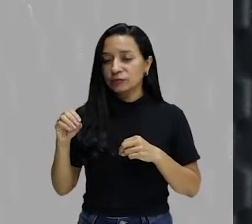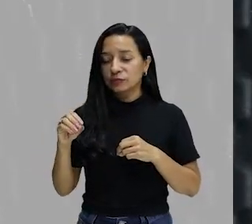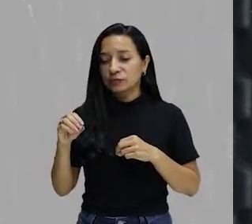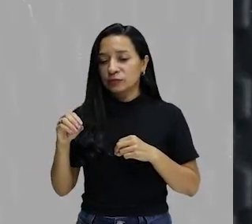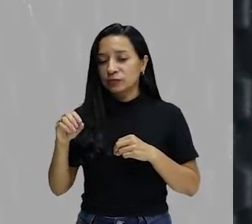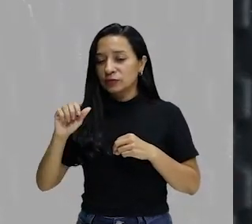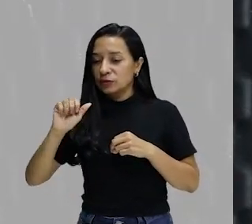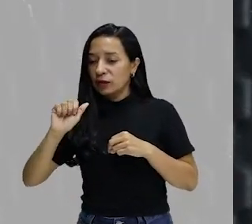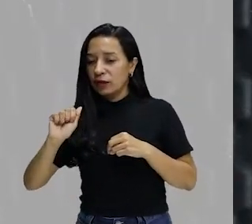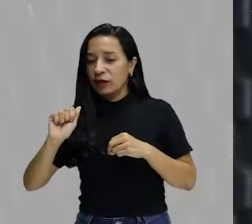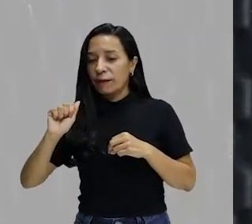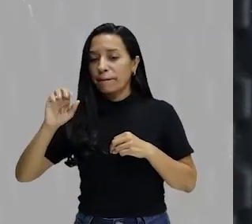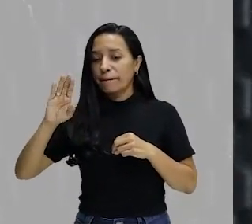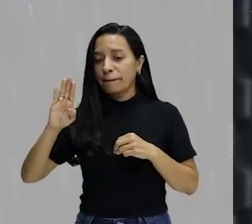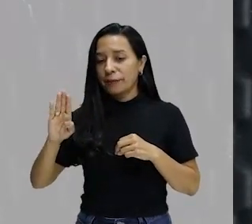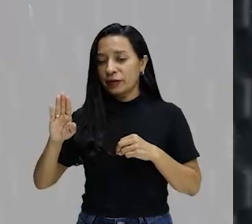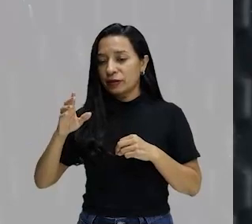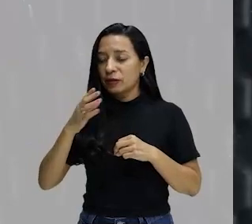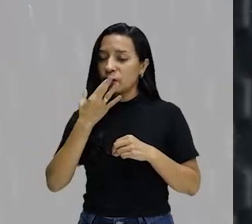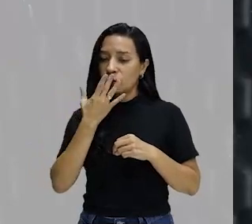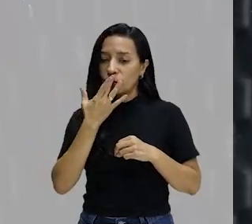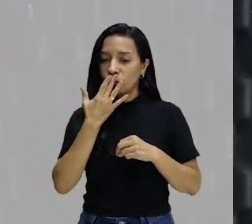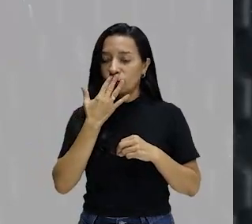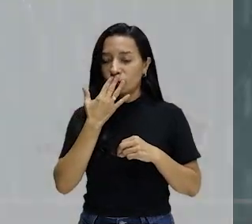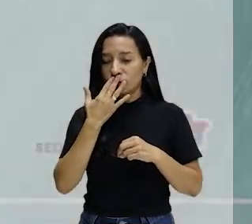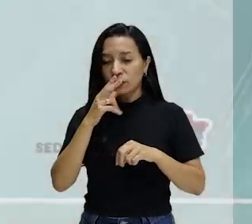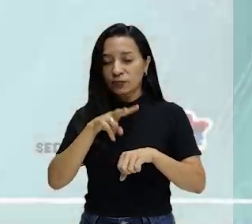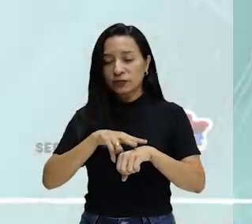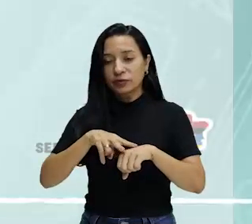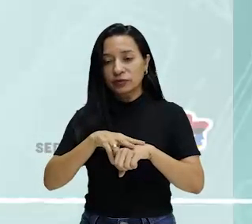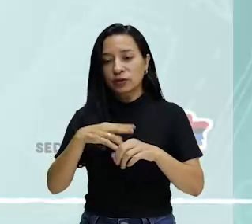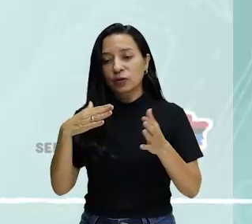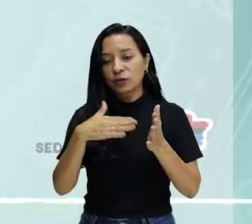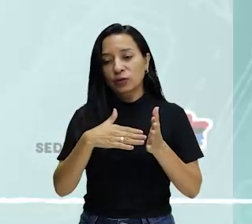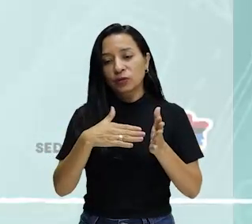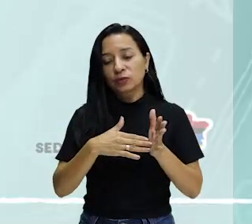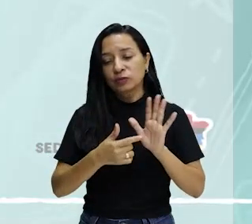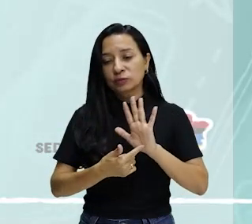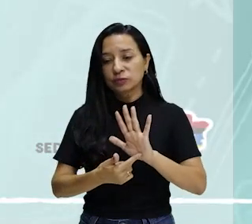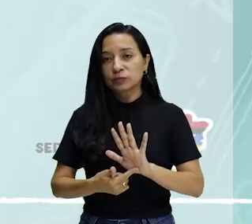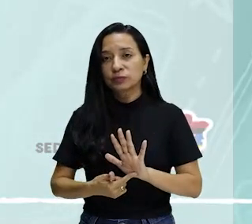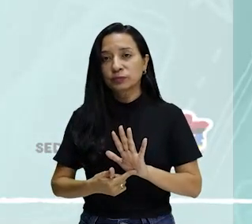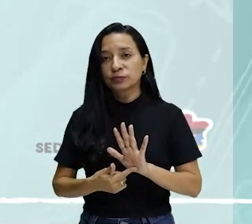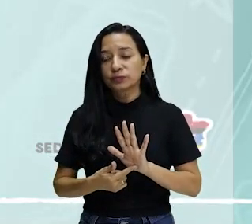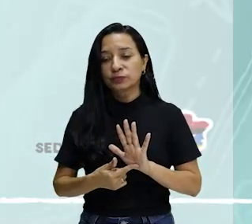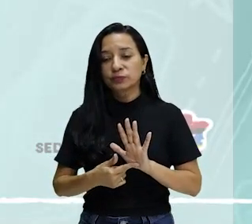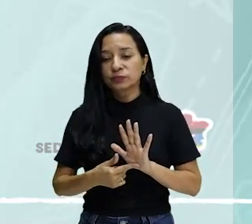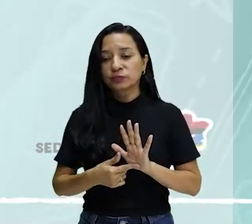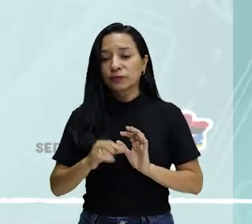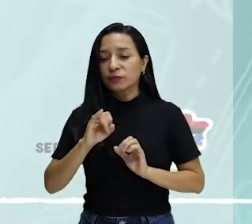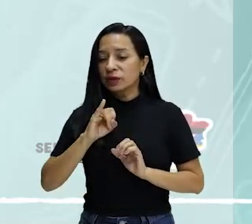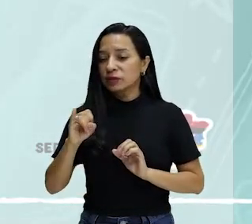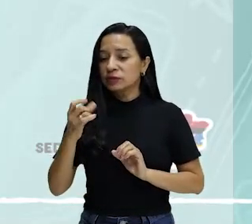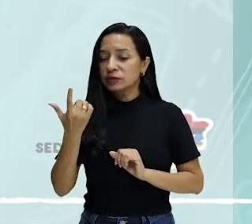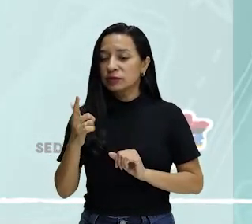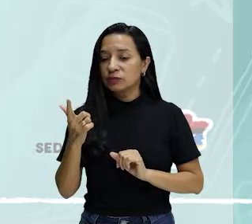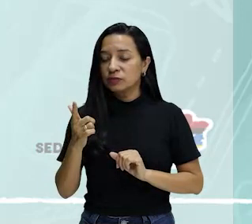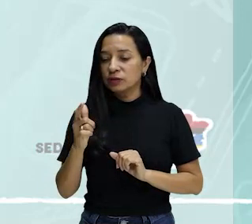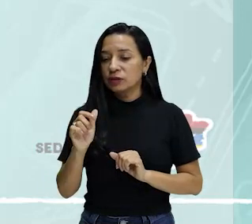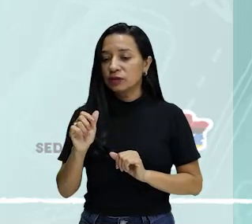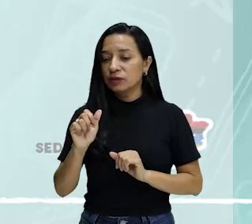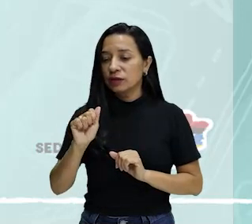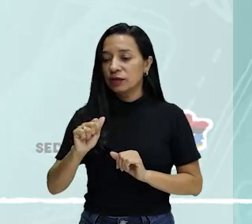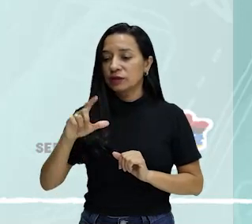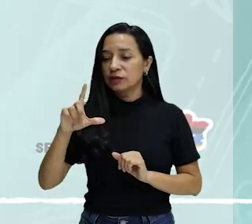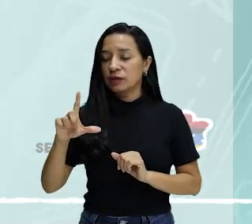B vão ter a cor verde. E por último, como eu já mencionei para vocês, se o indivíduo não tem alelo Azão